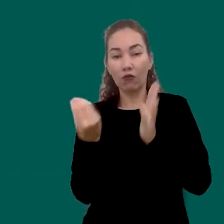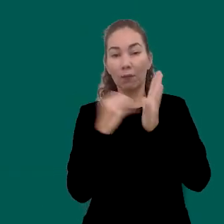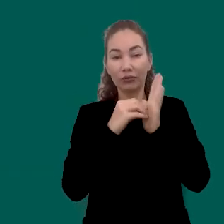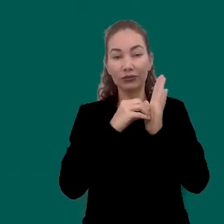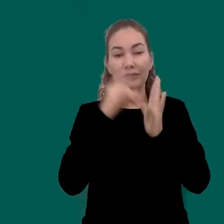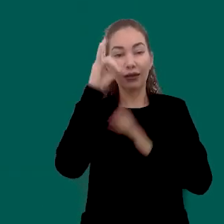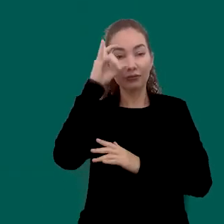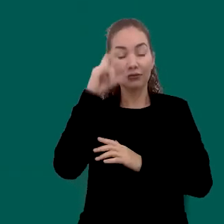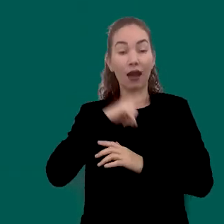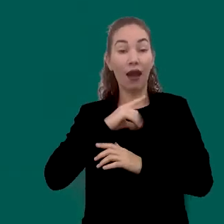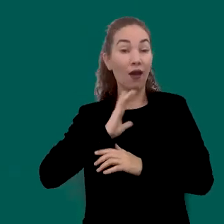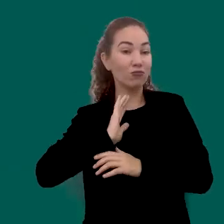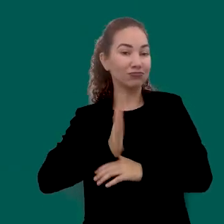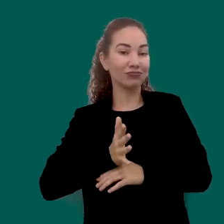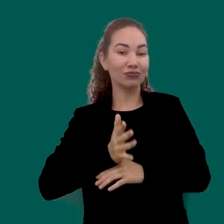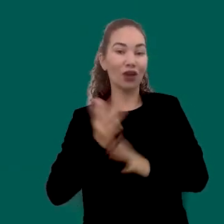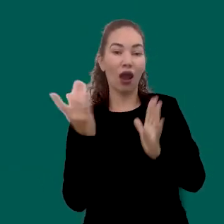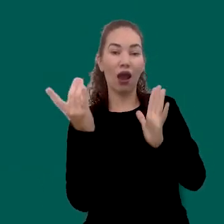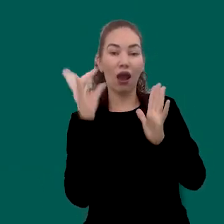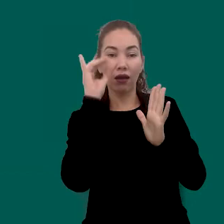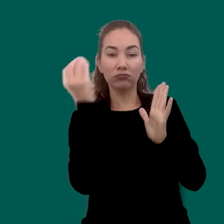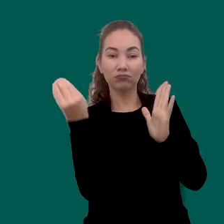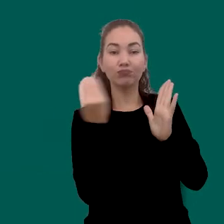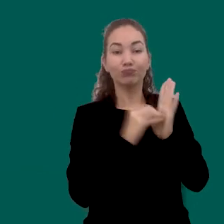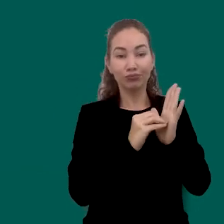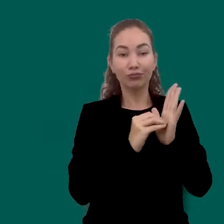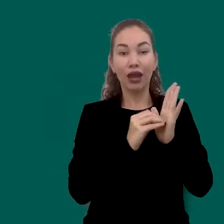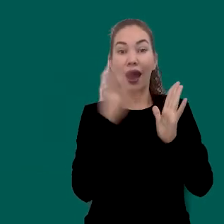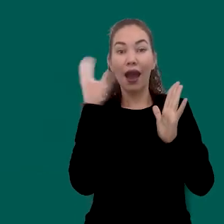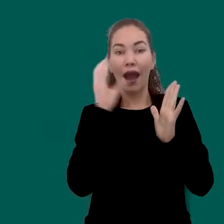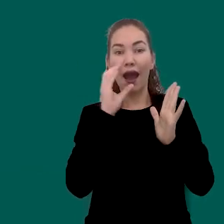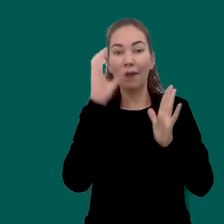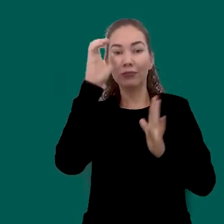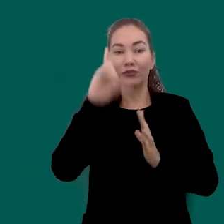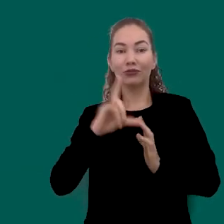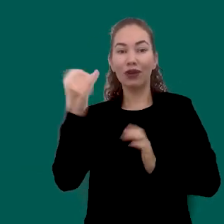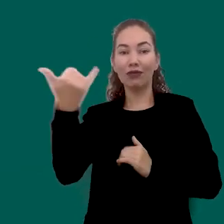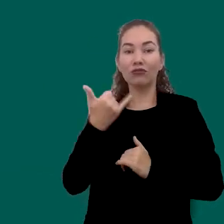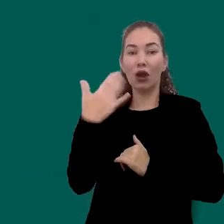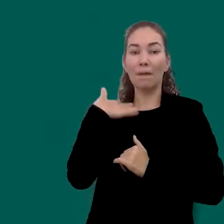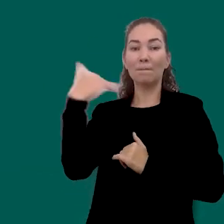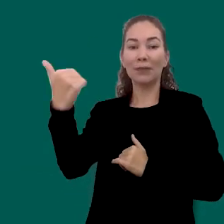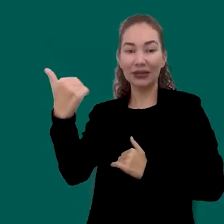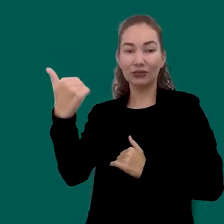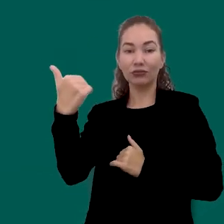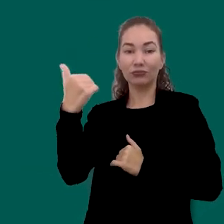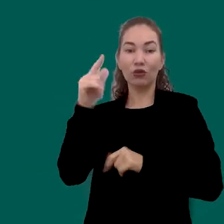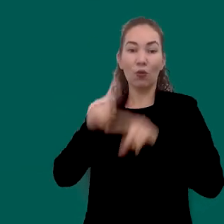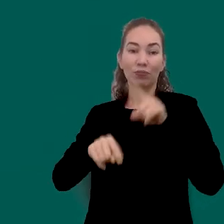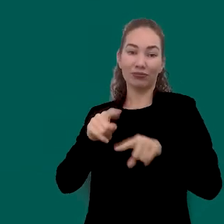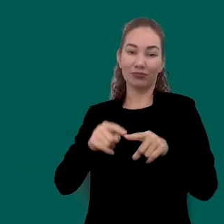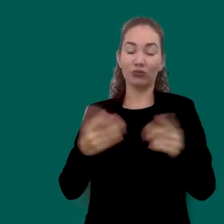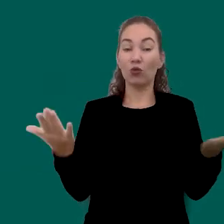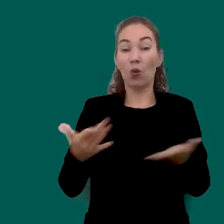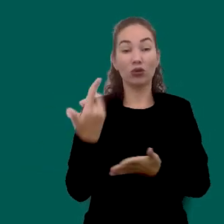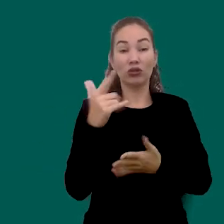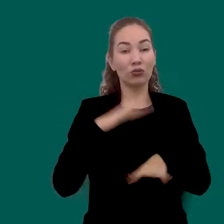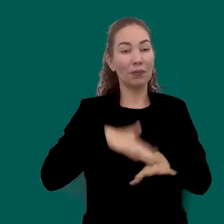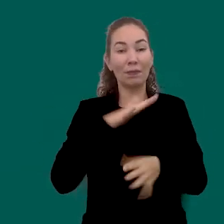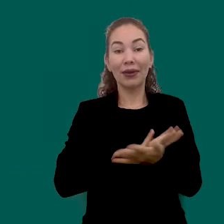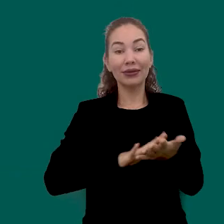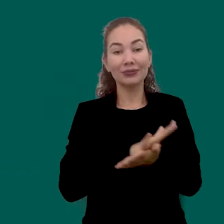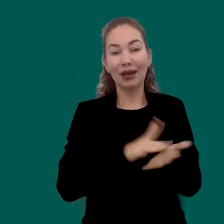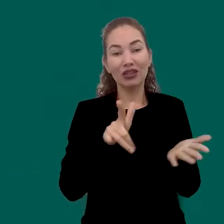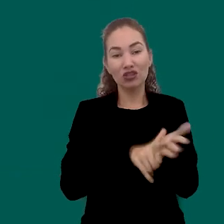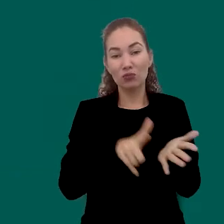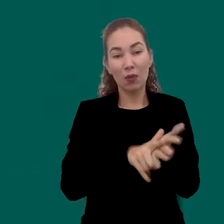consigo vender esse produto muito rápido. Se eu fosse depender do encarte físico... Hoje a gente não trabalha com encarte físico. A gente não tem nada de encarte físico, é